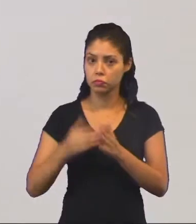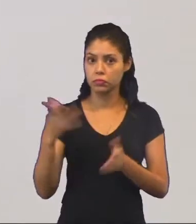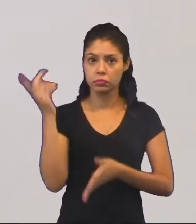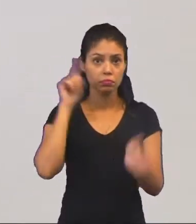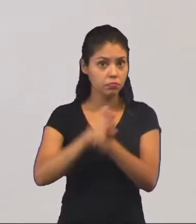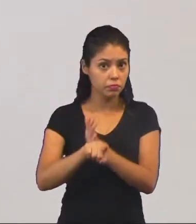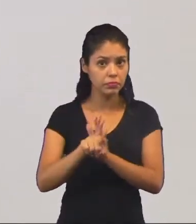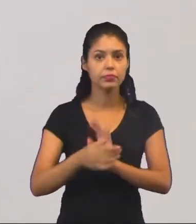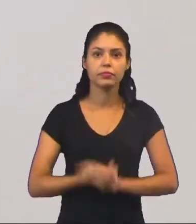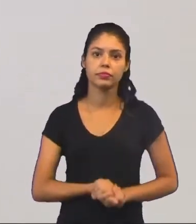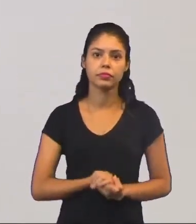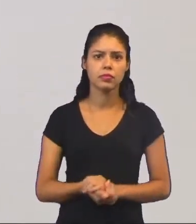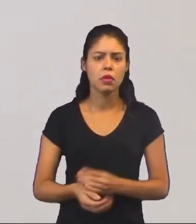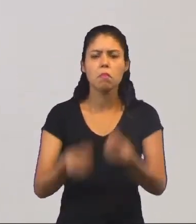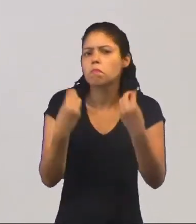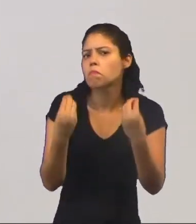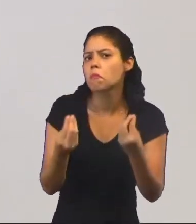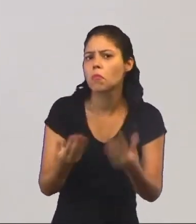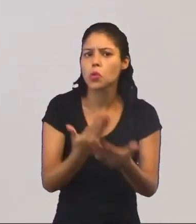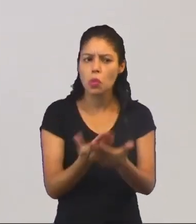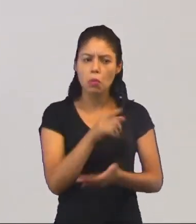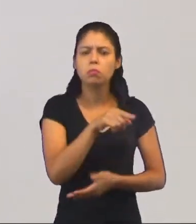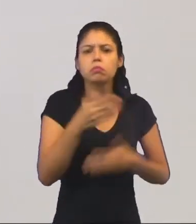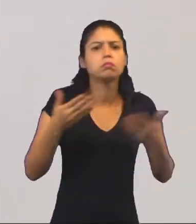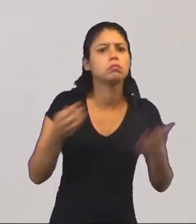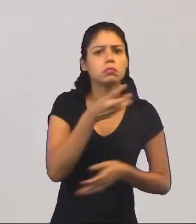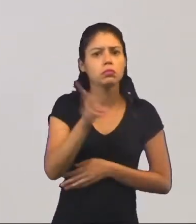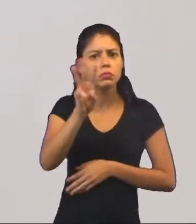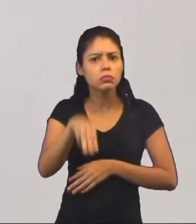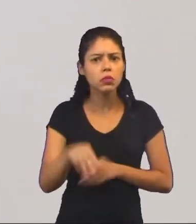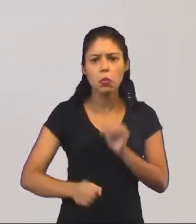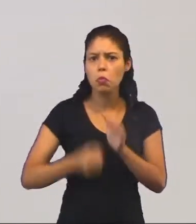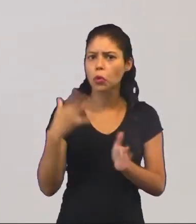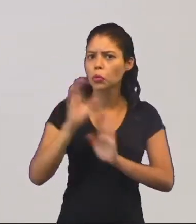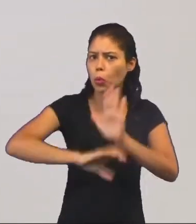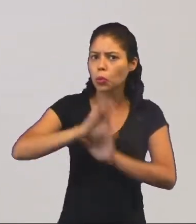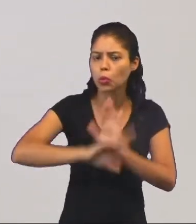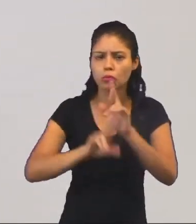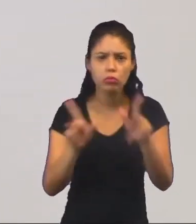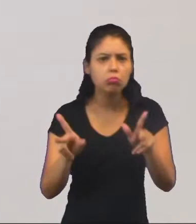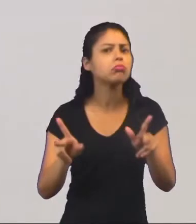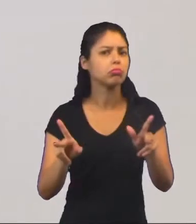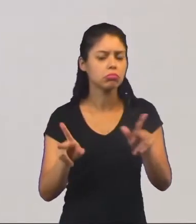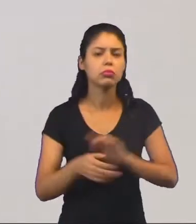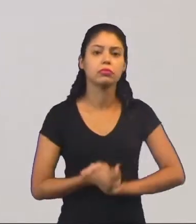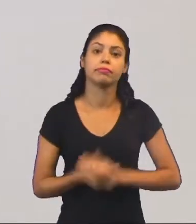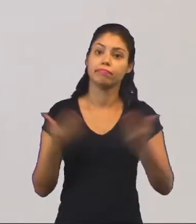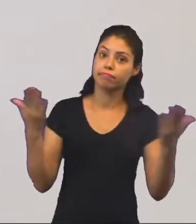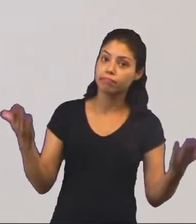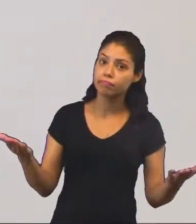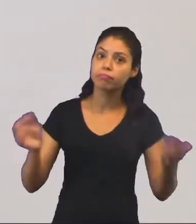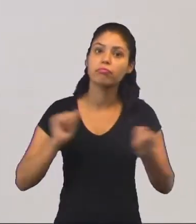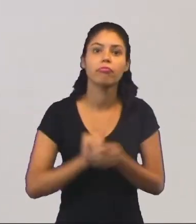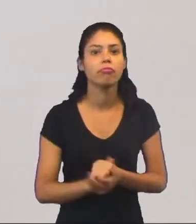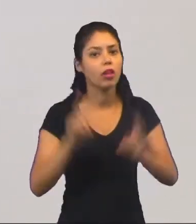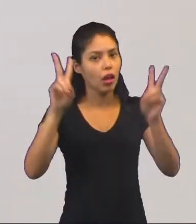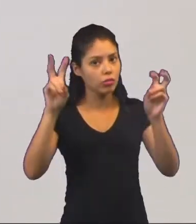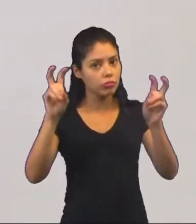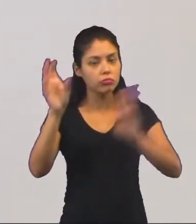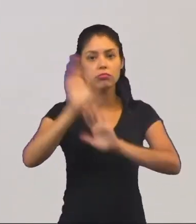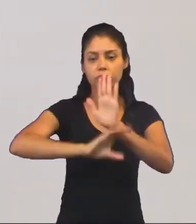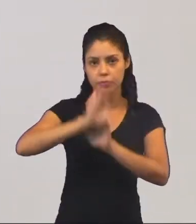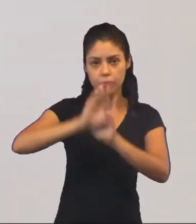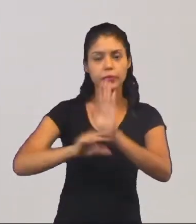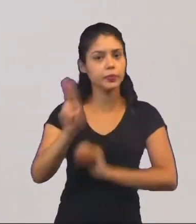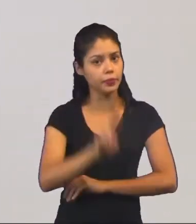gente pergunta, para que estudar isso? Matriz, muito conteúdo diferente. Pessoal, esse tipo de